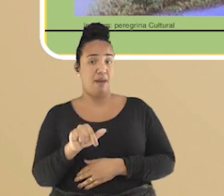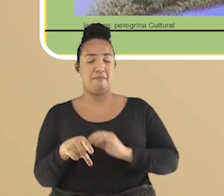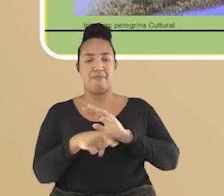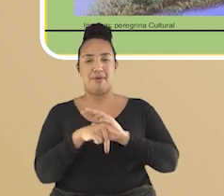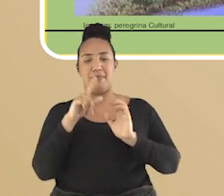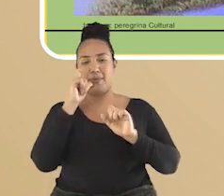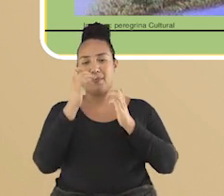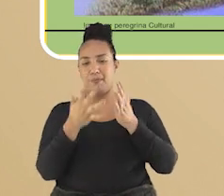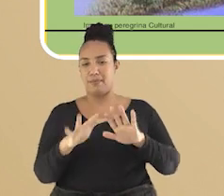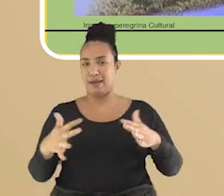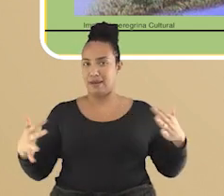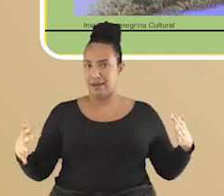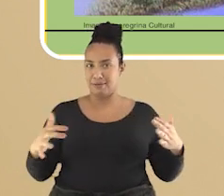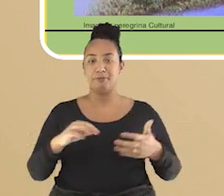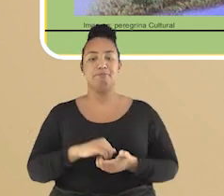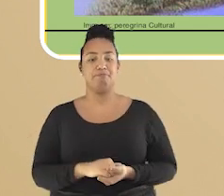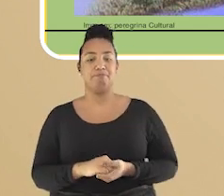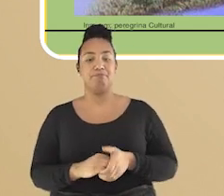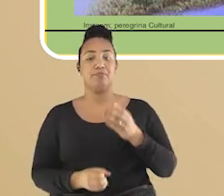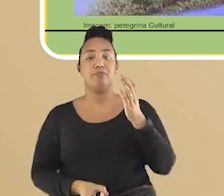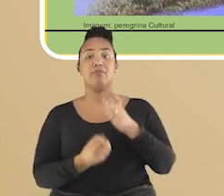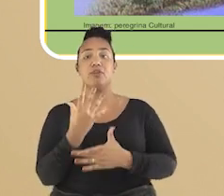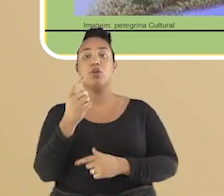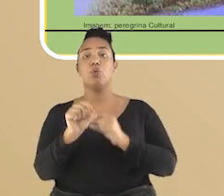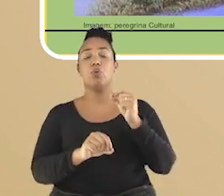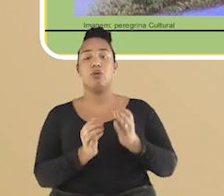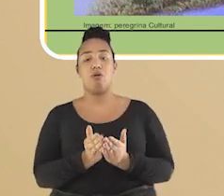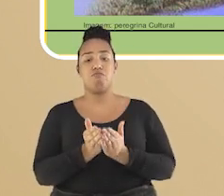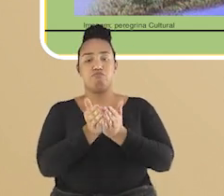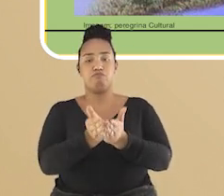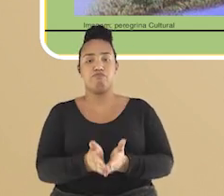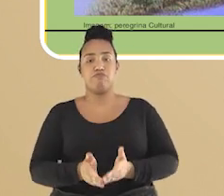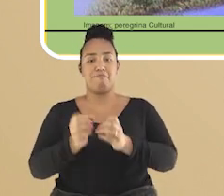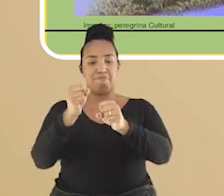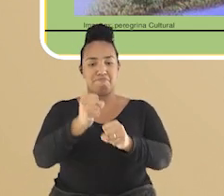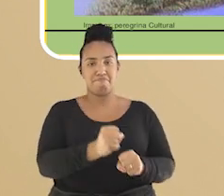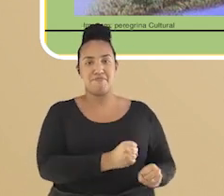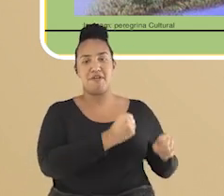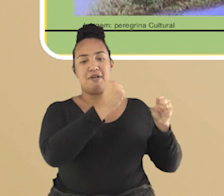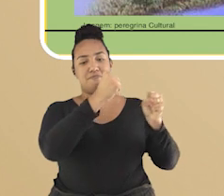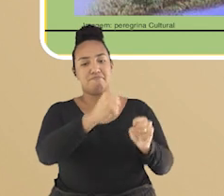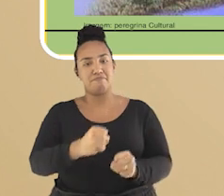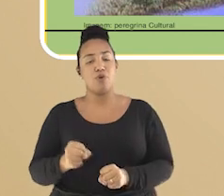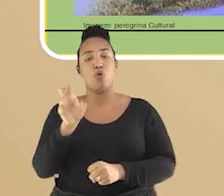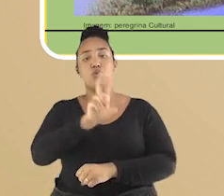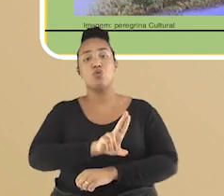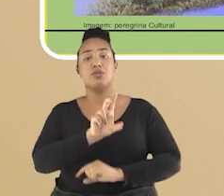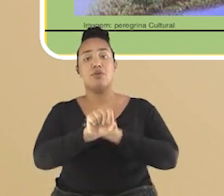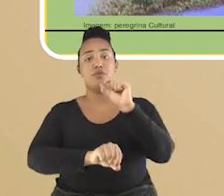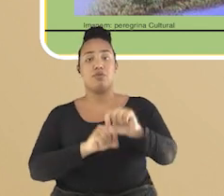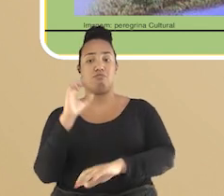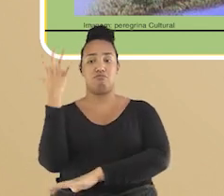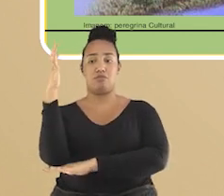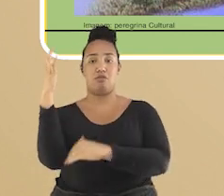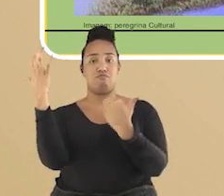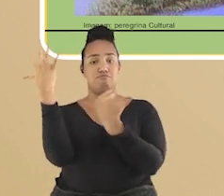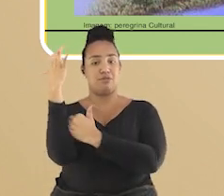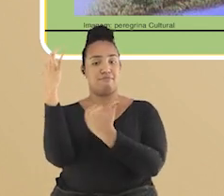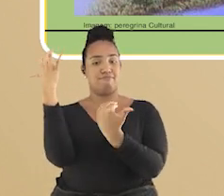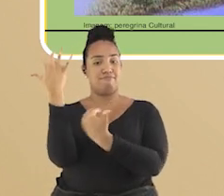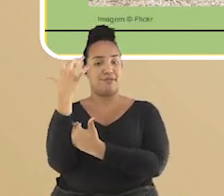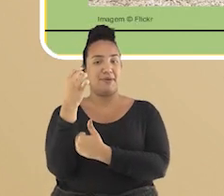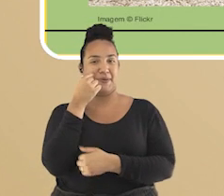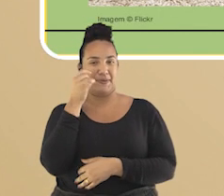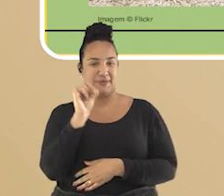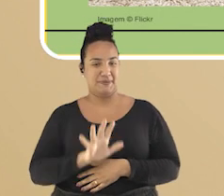aquático, através do transporte por canoas e botes, utilizando troncos de madeira, como você está vendo na